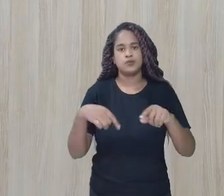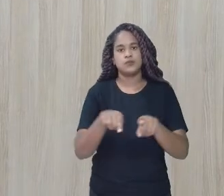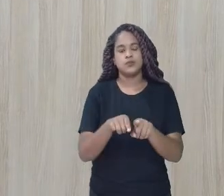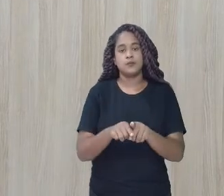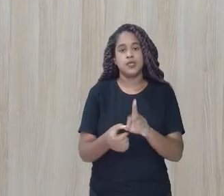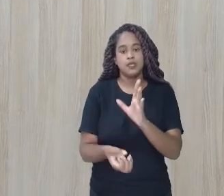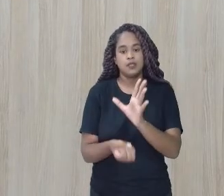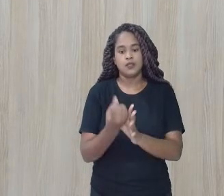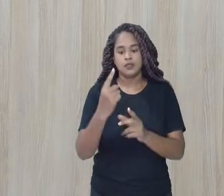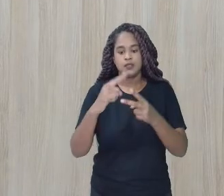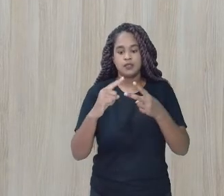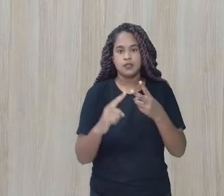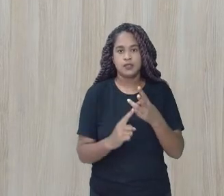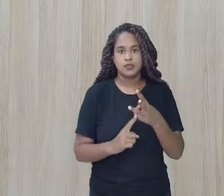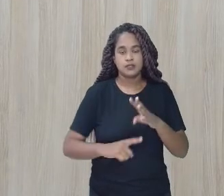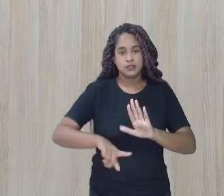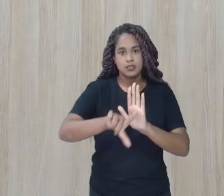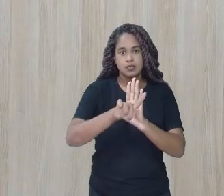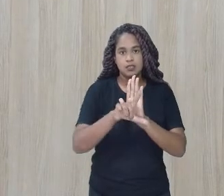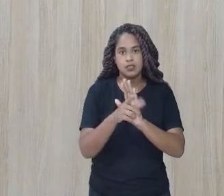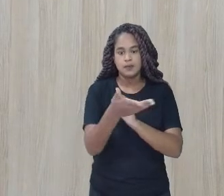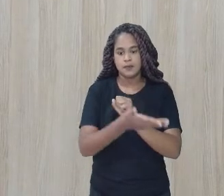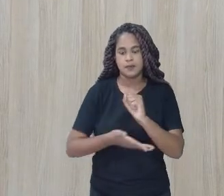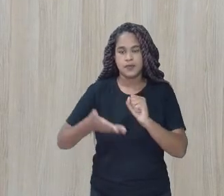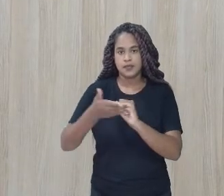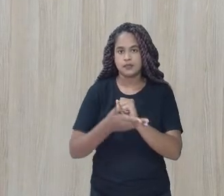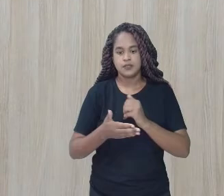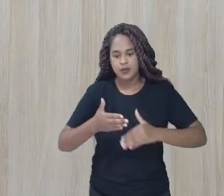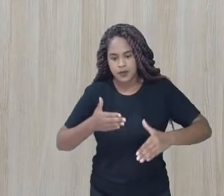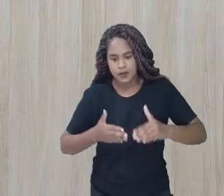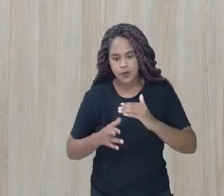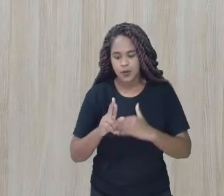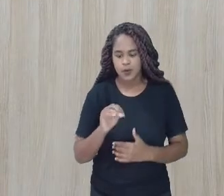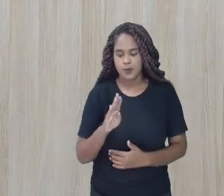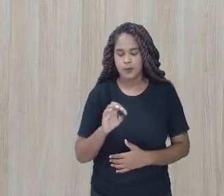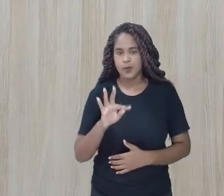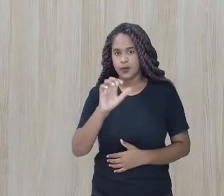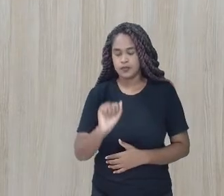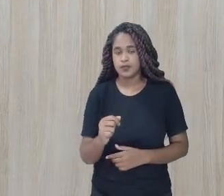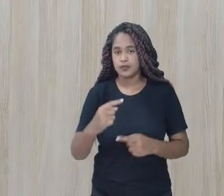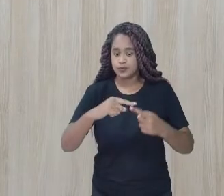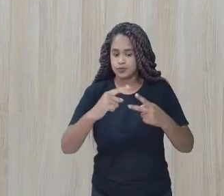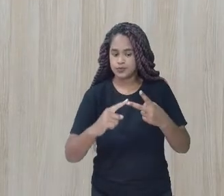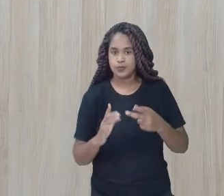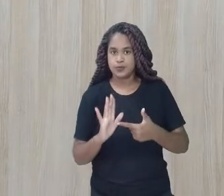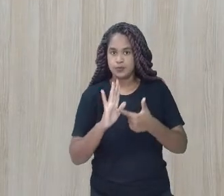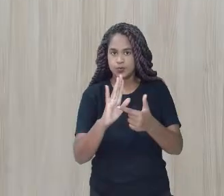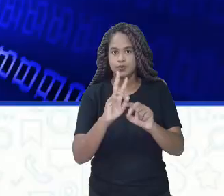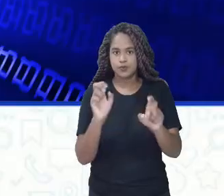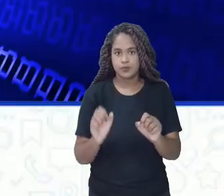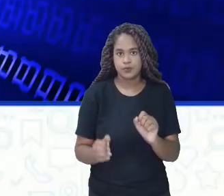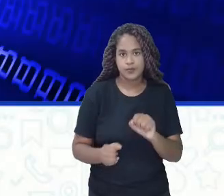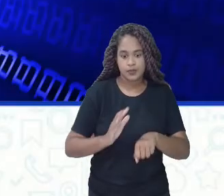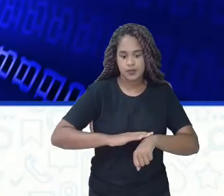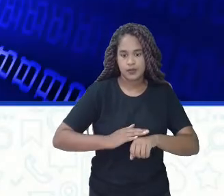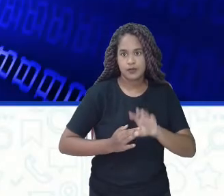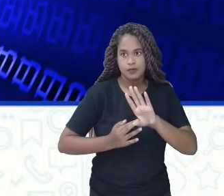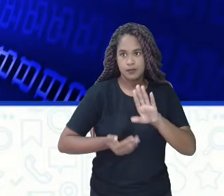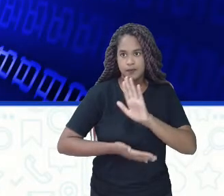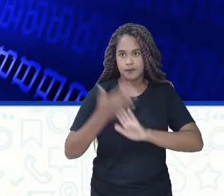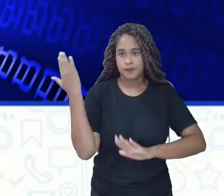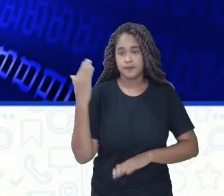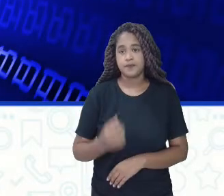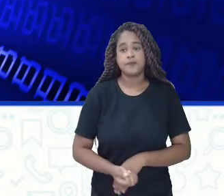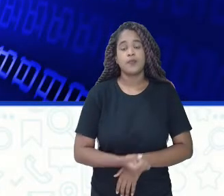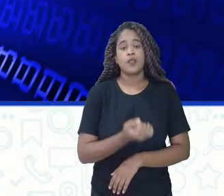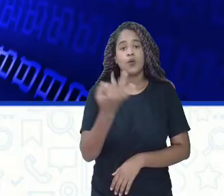leis fundamentais da robótica. Então, essas 2 obras falam exatamente sobre viagem no tempo. Algumas